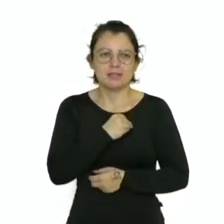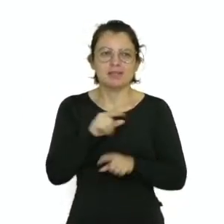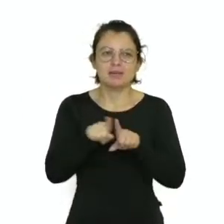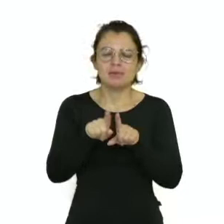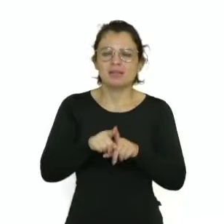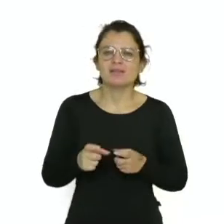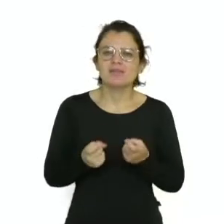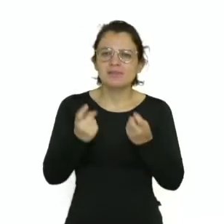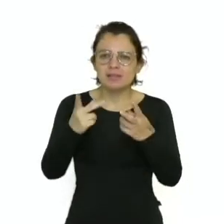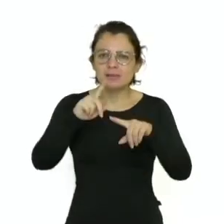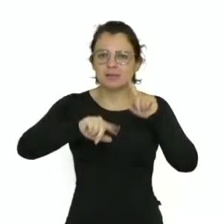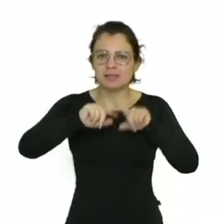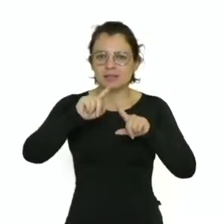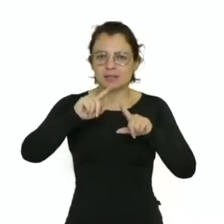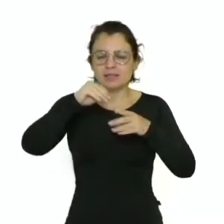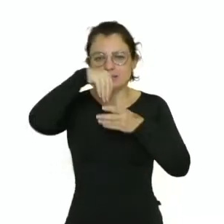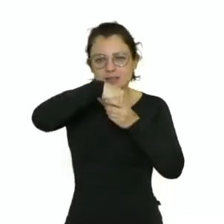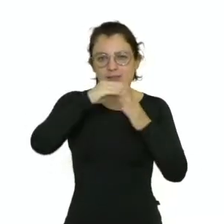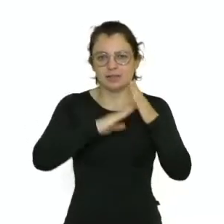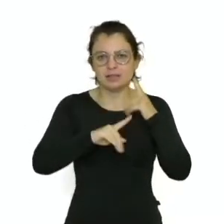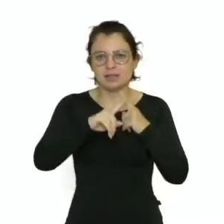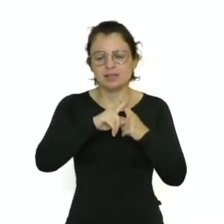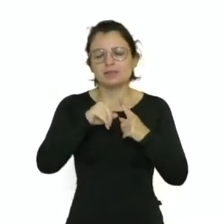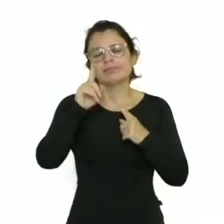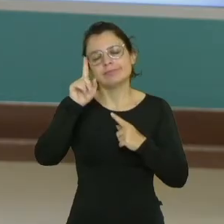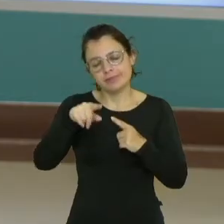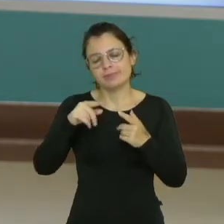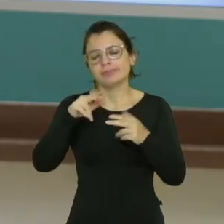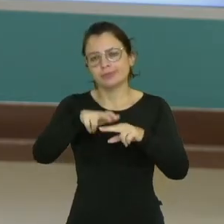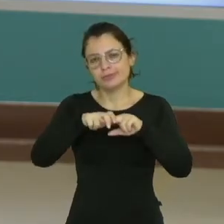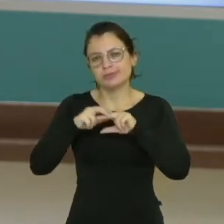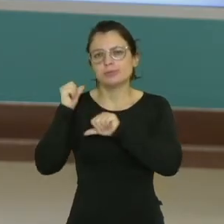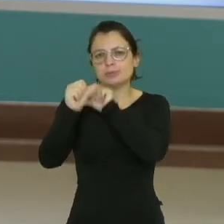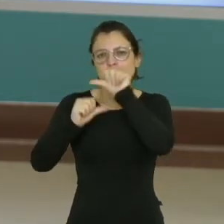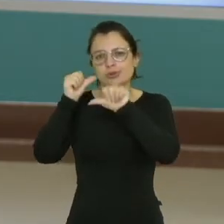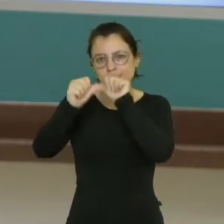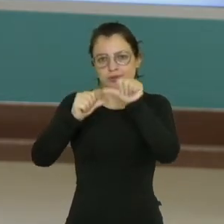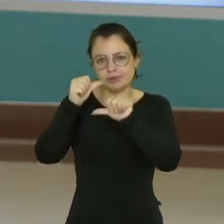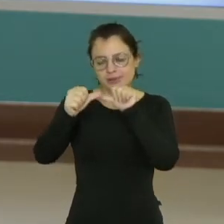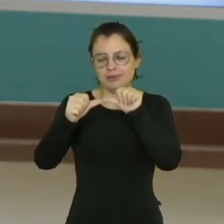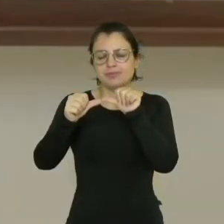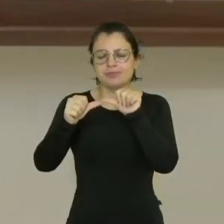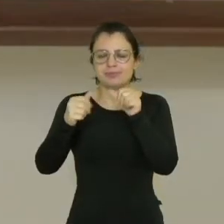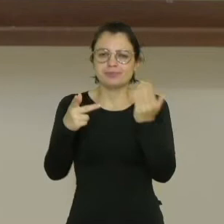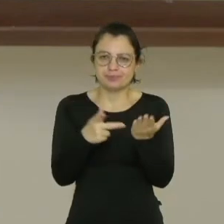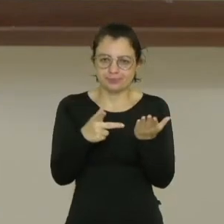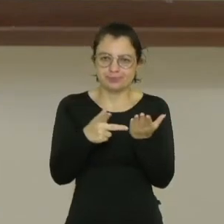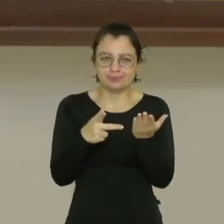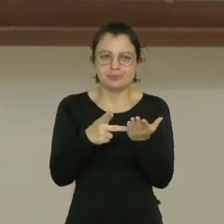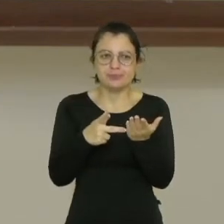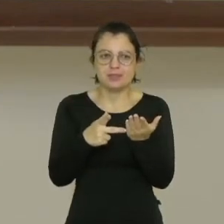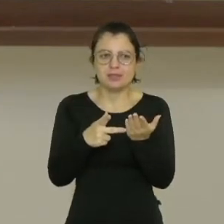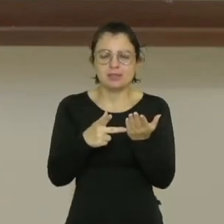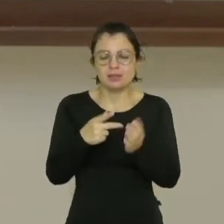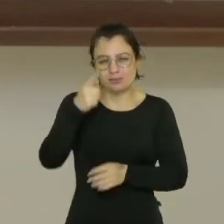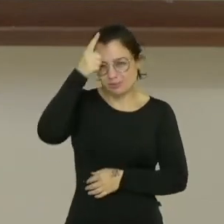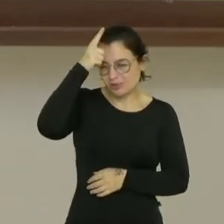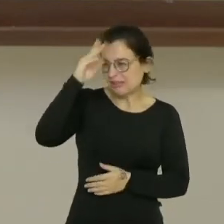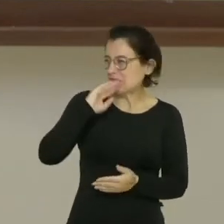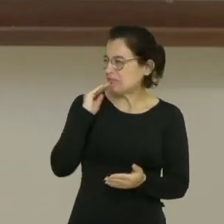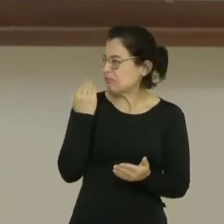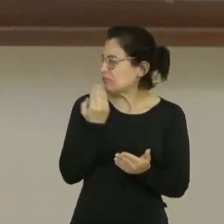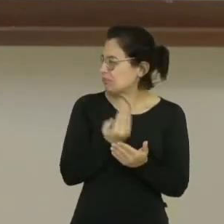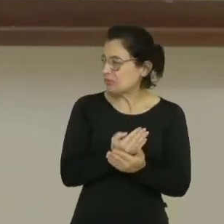relíquias religiosas, foram os motivos que levaram à Reforma Protestante. Então, Martinho Lutero, indignado com